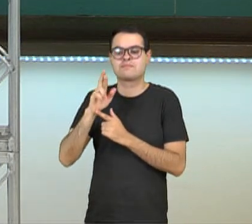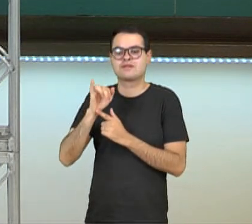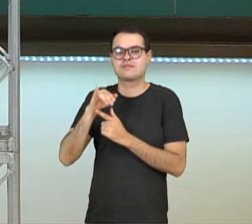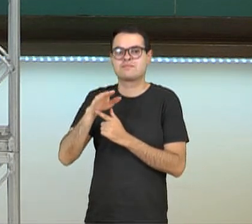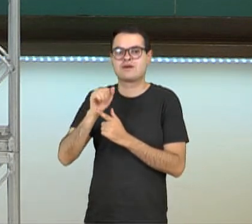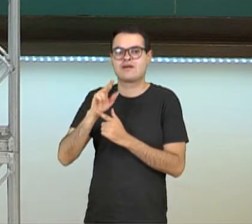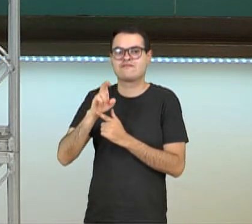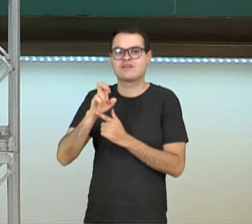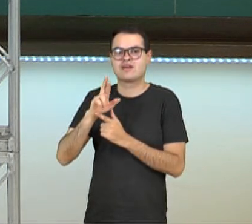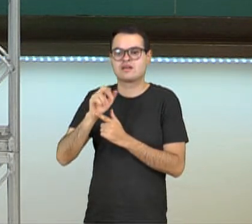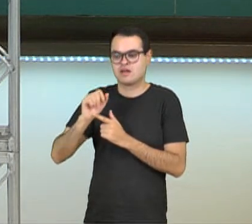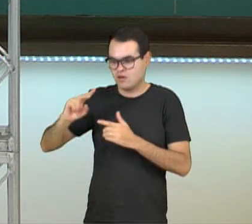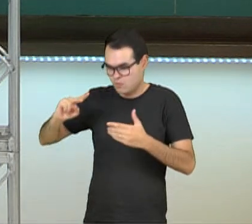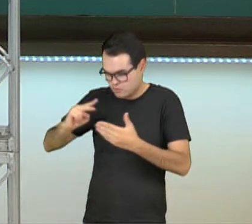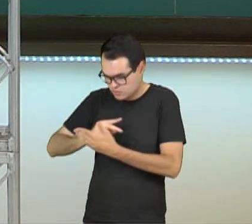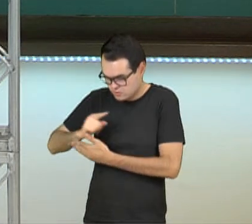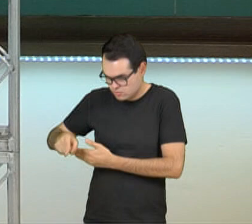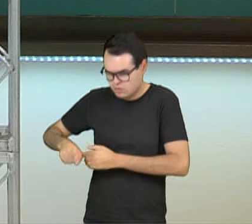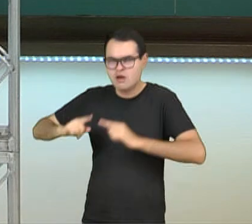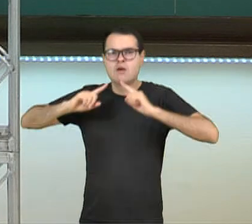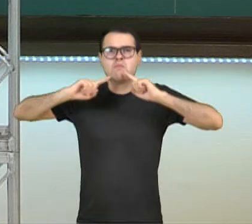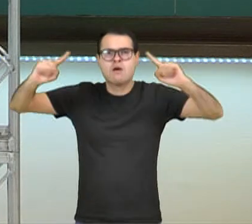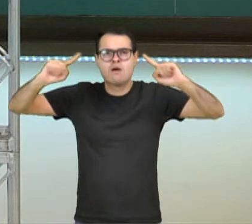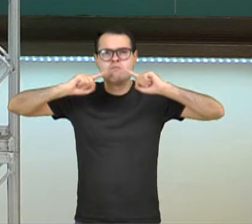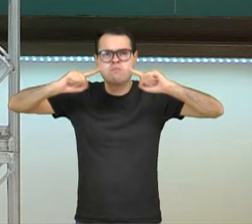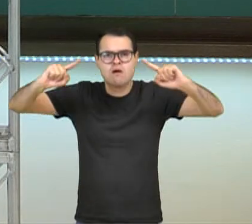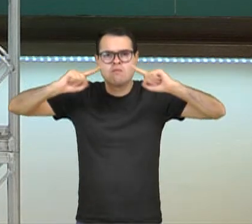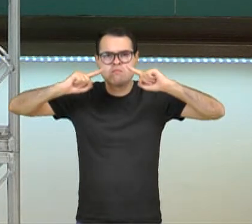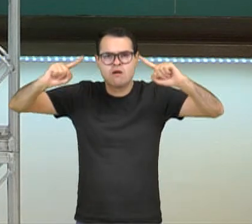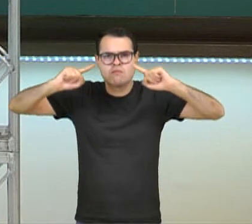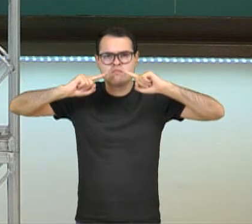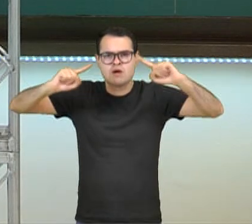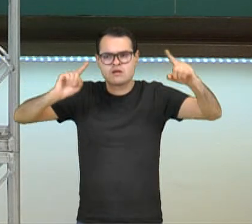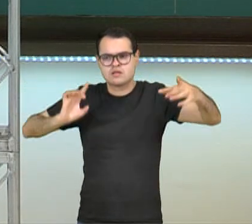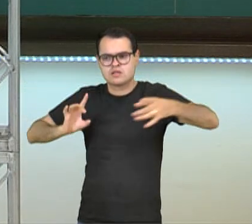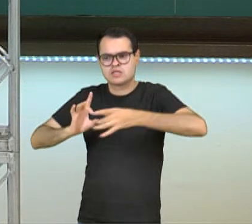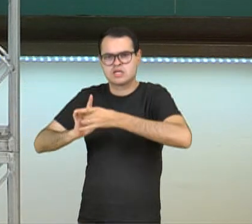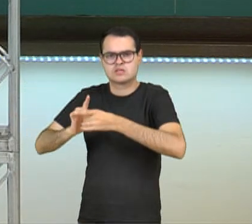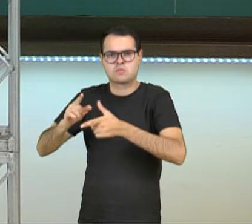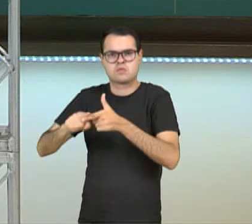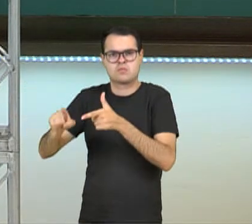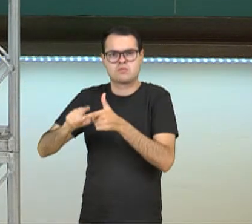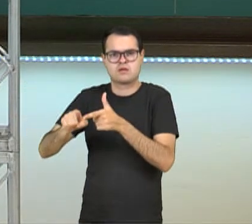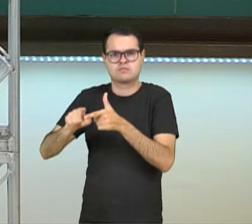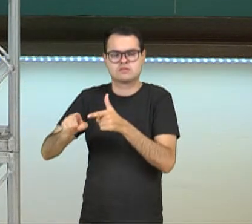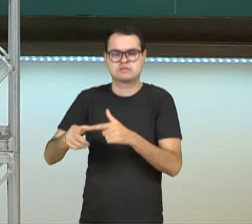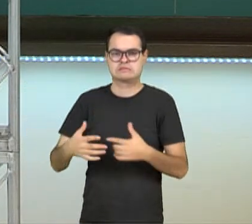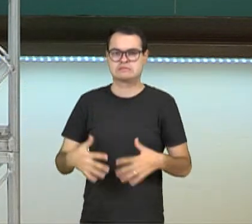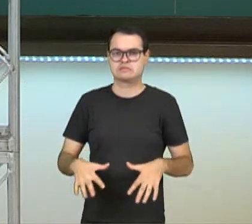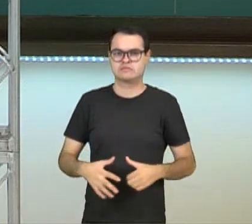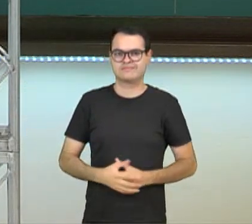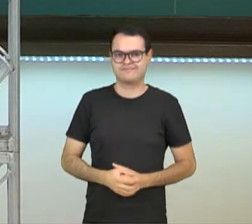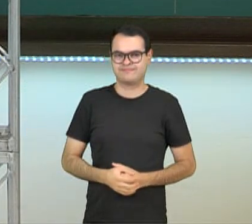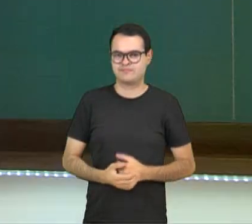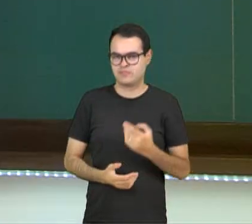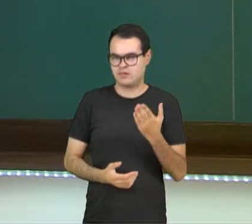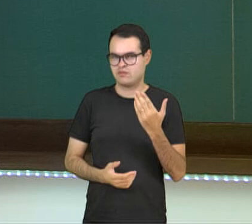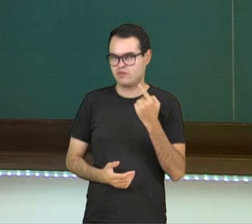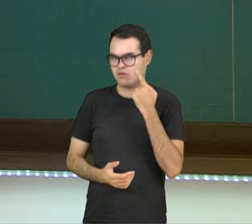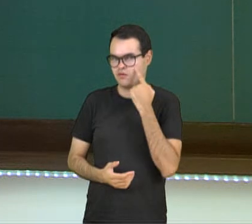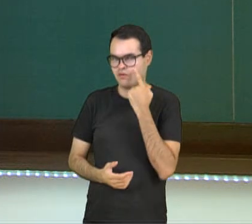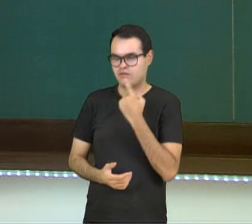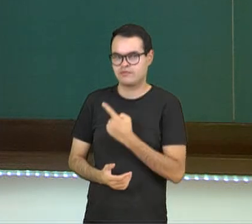protestos em série. E claro, protestos ligados a conflitos, tá? Vem aqui comigo e